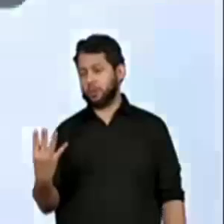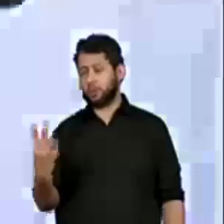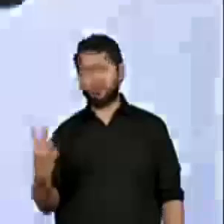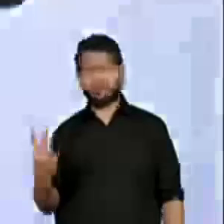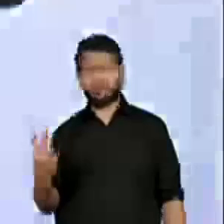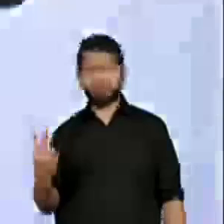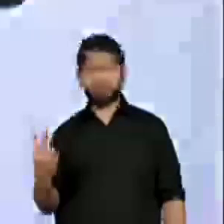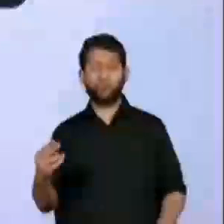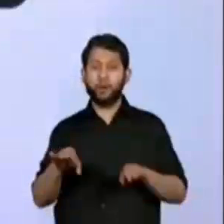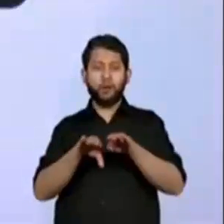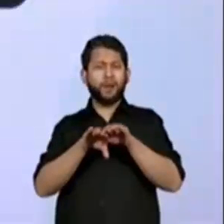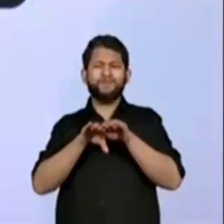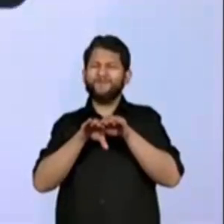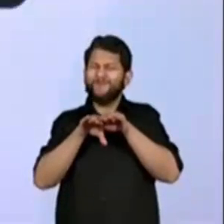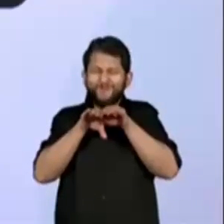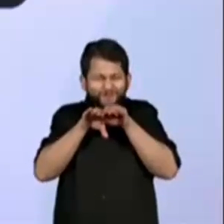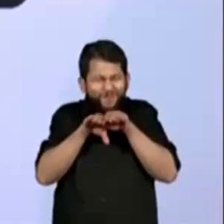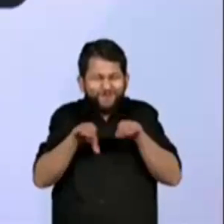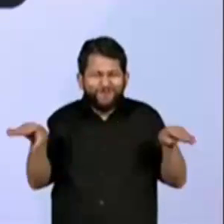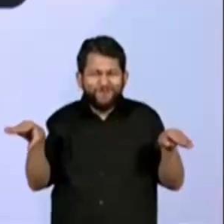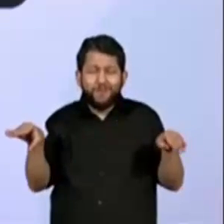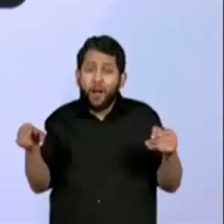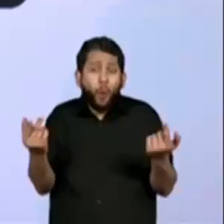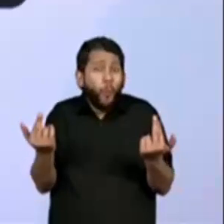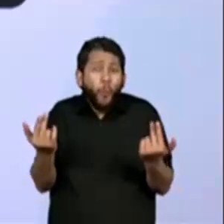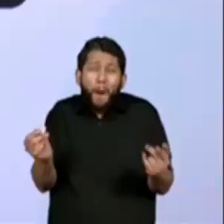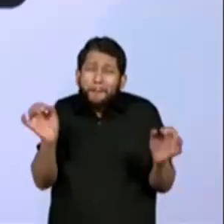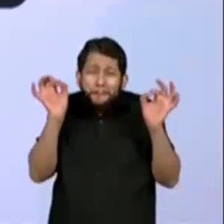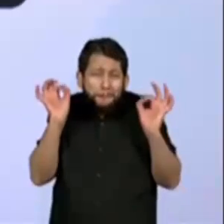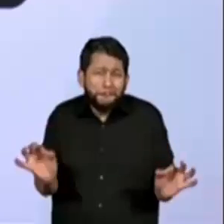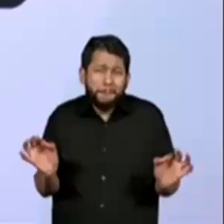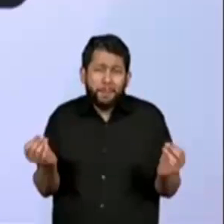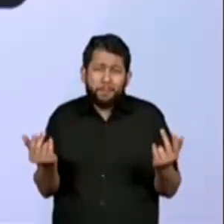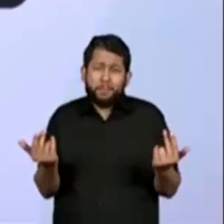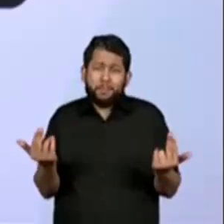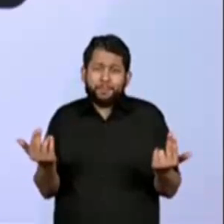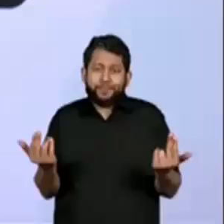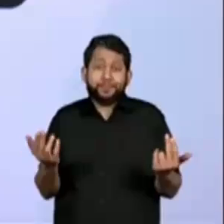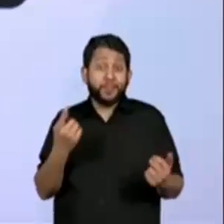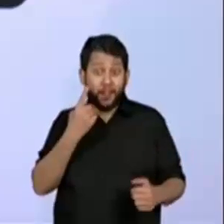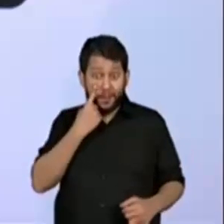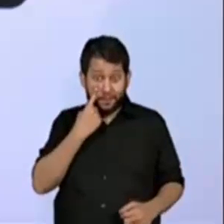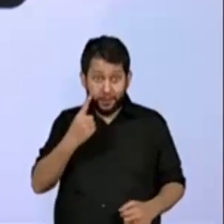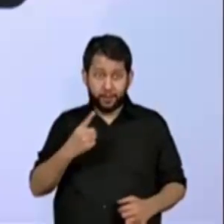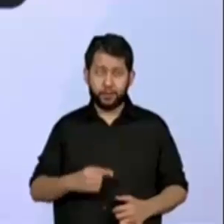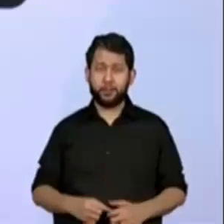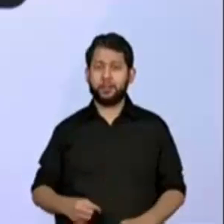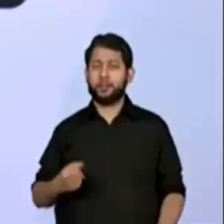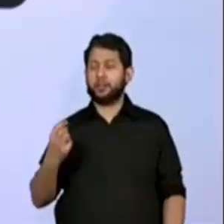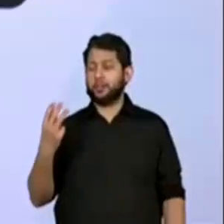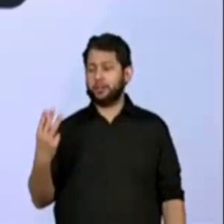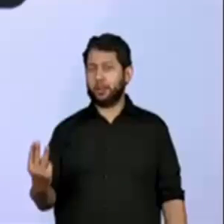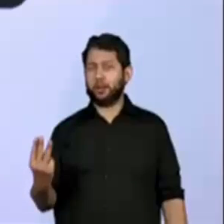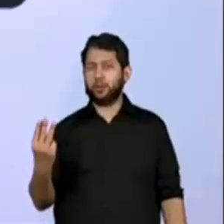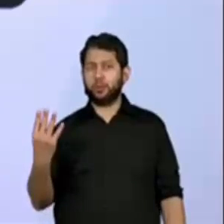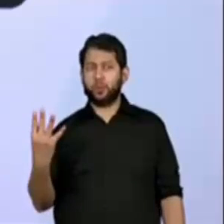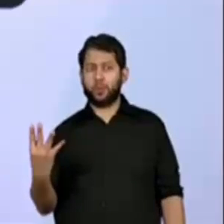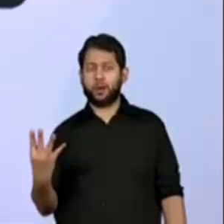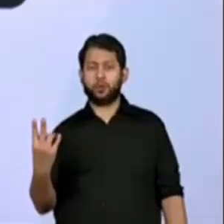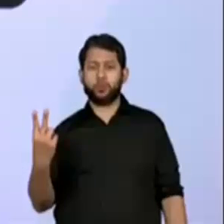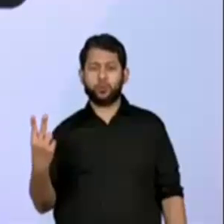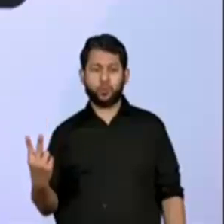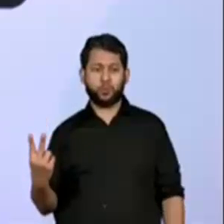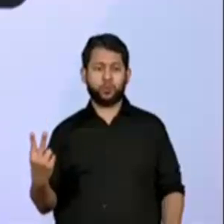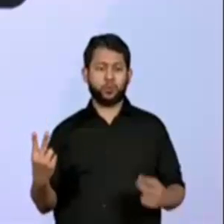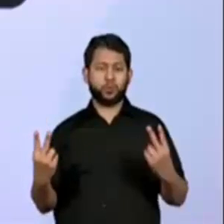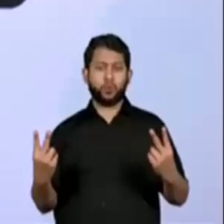ó, equilibradíssima, de 342 dos dois lados. Mas eu não quero 342, como é que